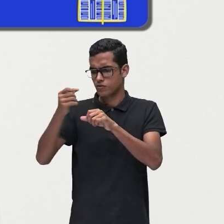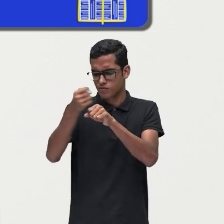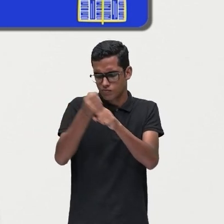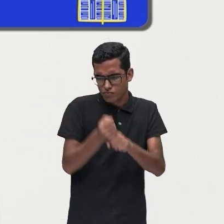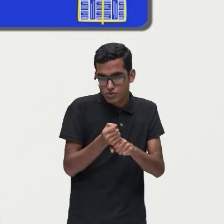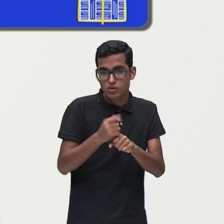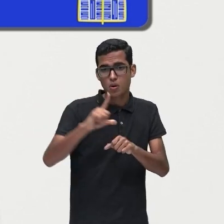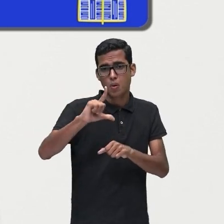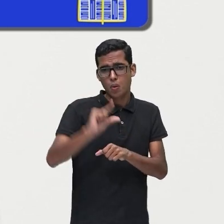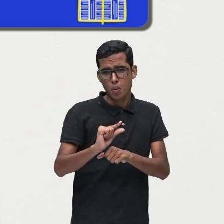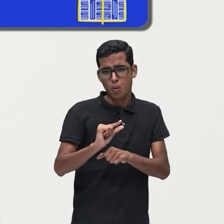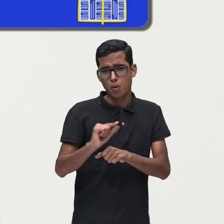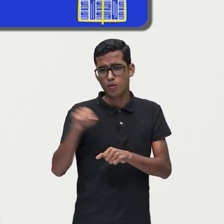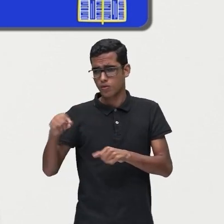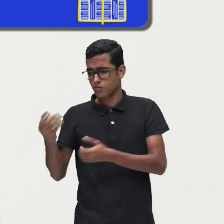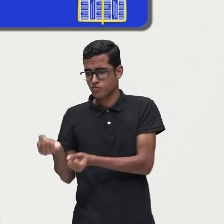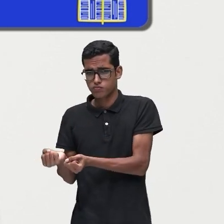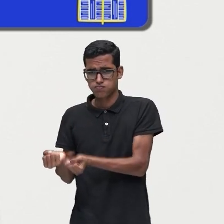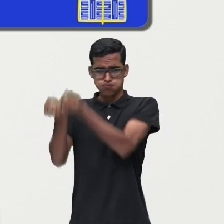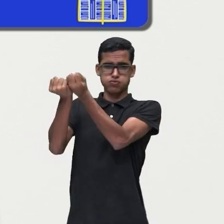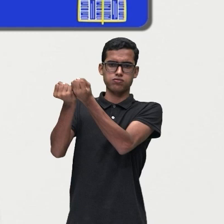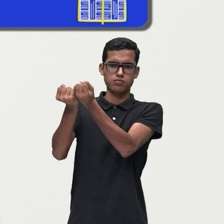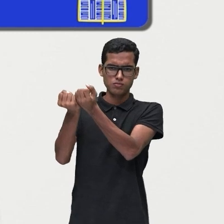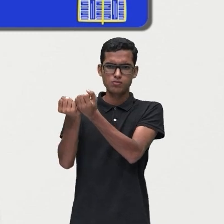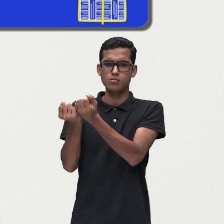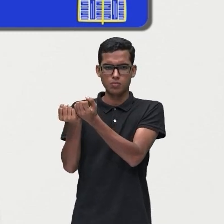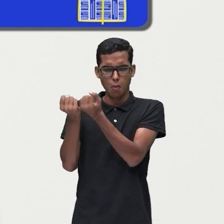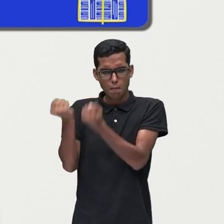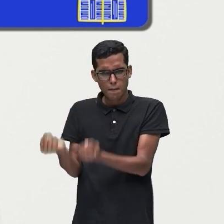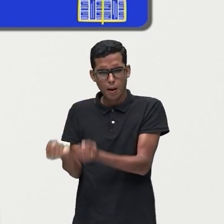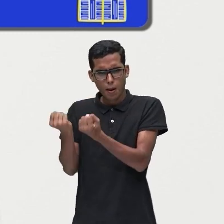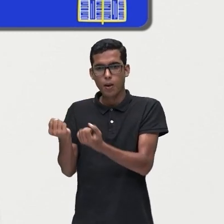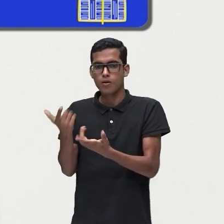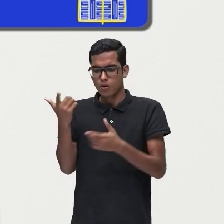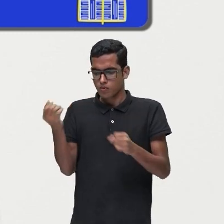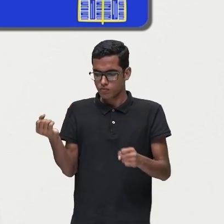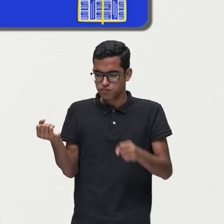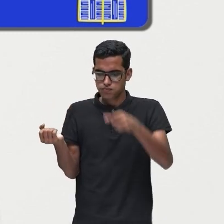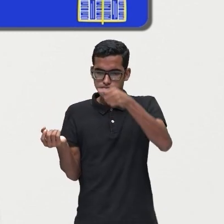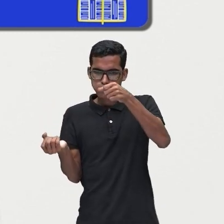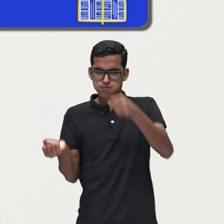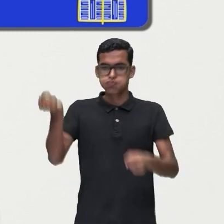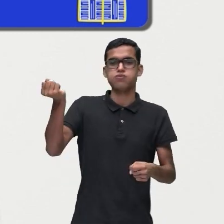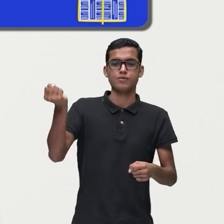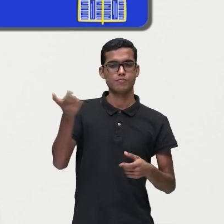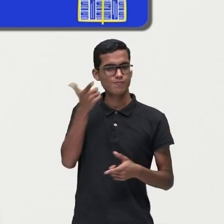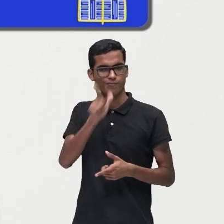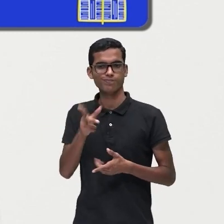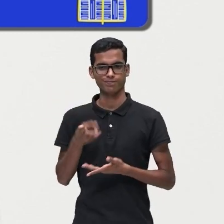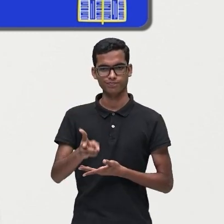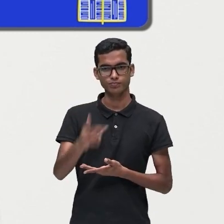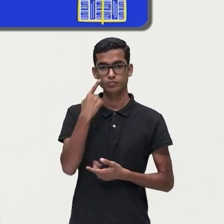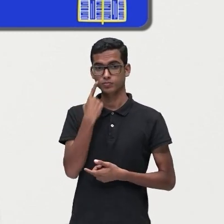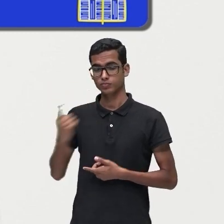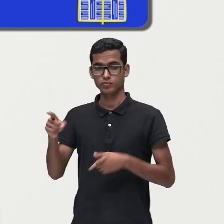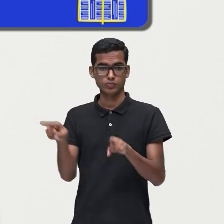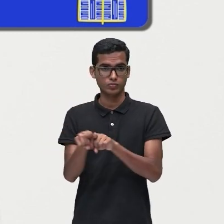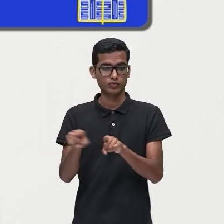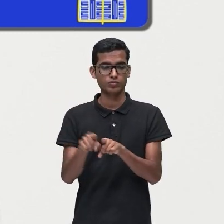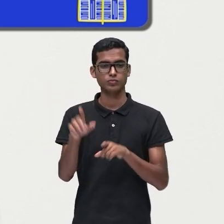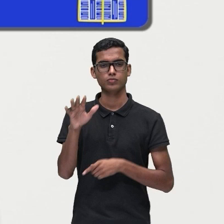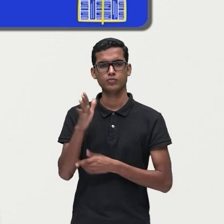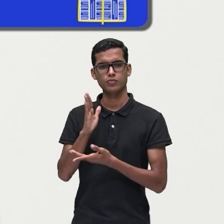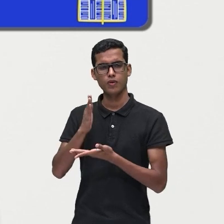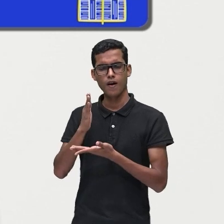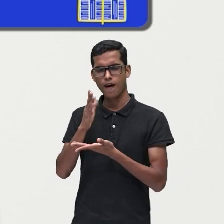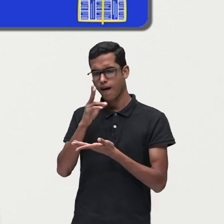tem uma força, gasta uma força menor e consegue mover o mesmo peso. A força-peso do